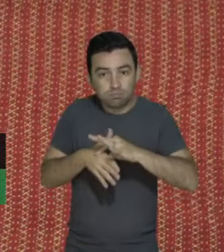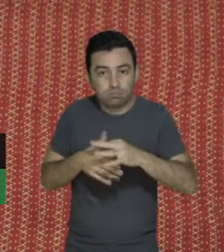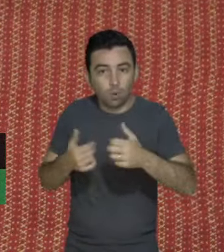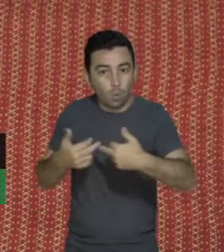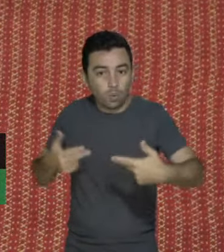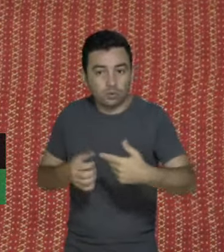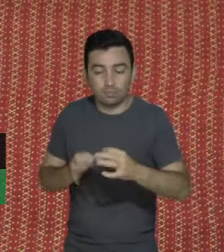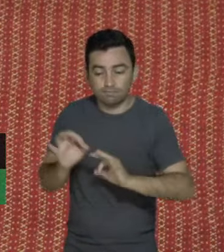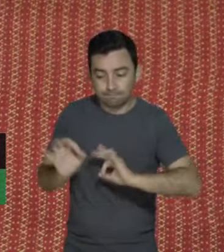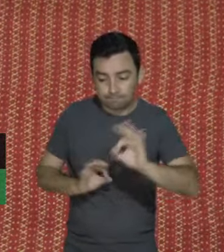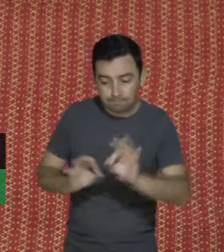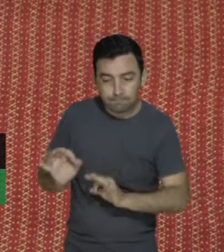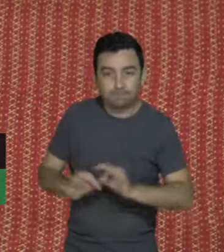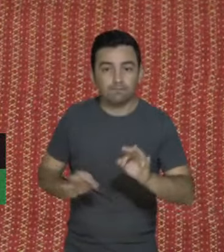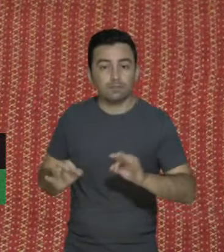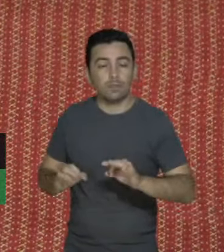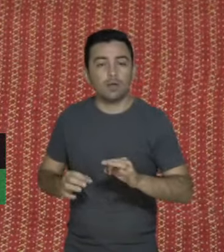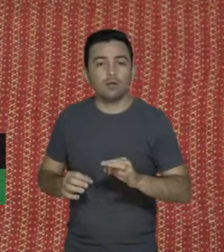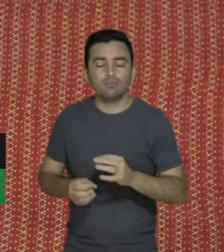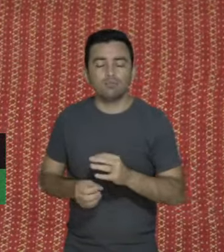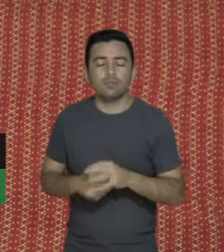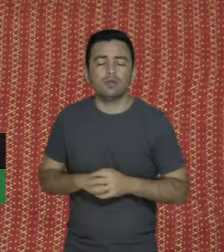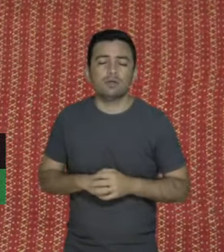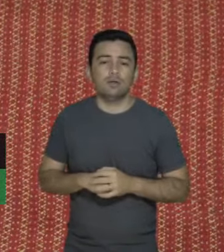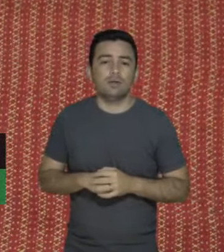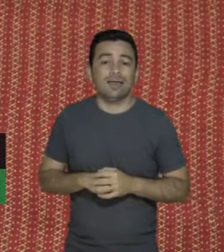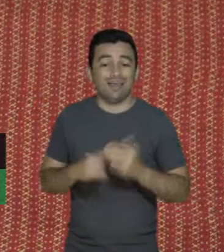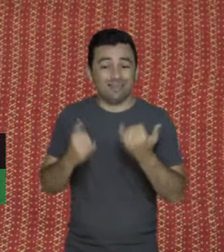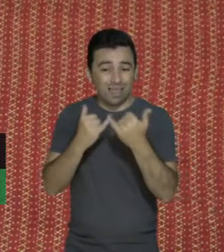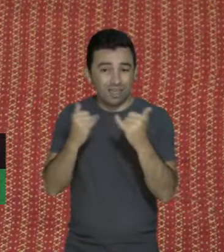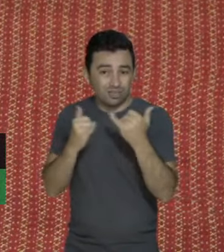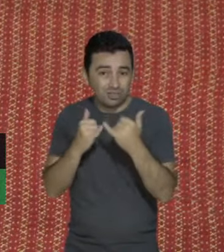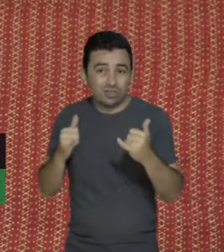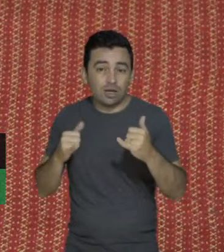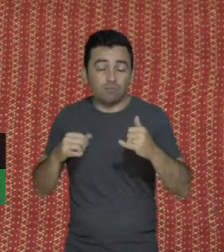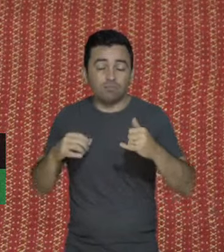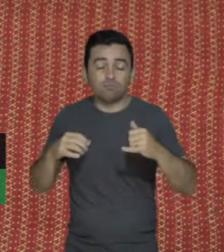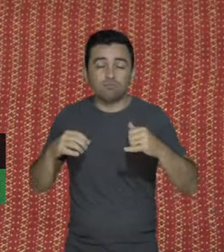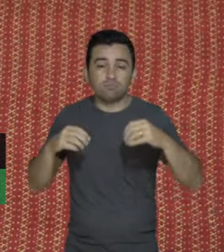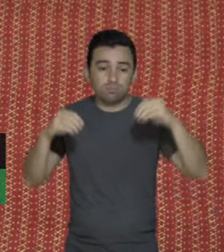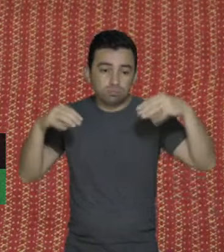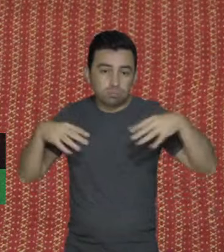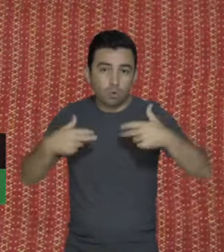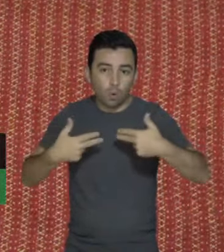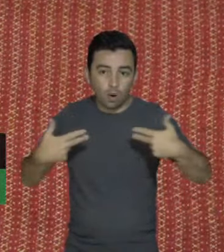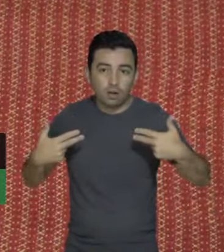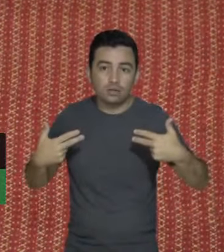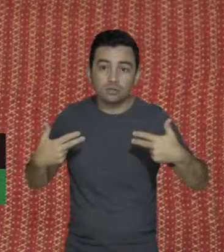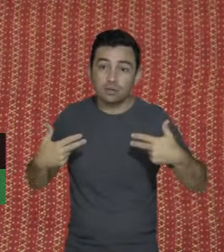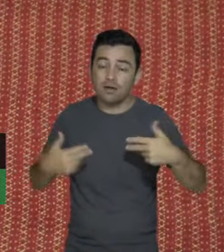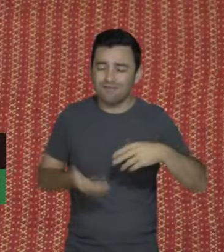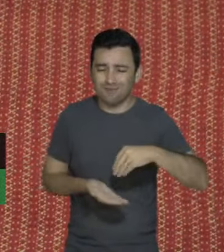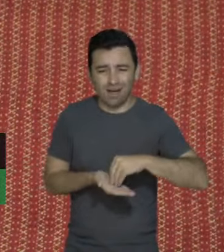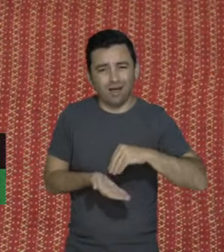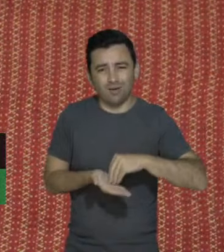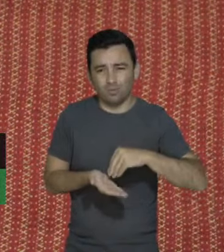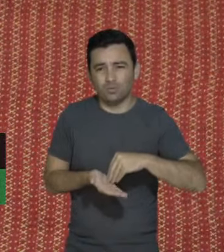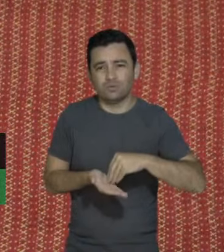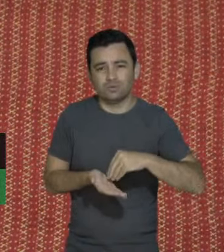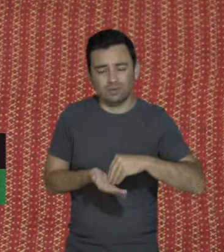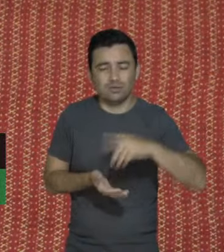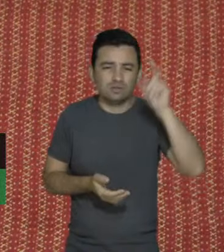fabricando grãos né e a elétrica tem sido uma pendência nossa uma dívida que nós temos com Catarinense há muitos anos já